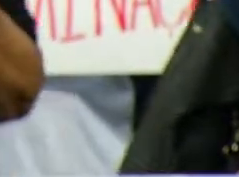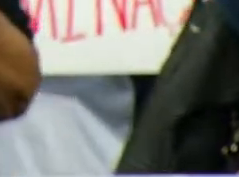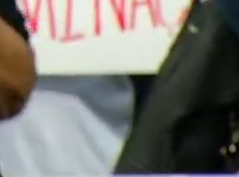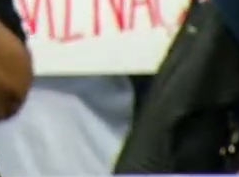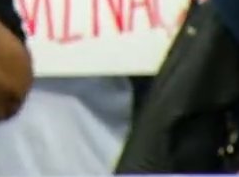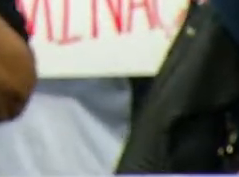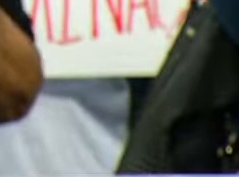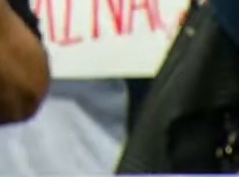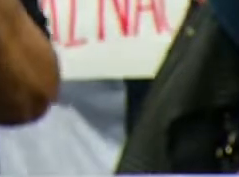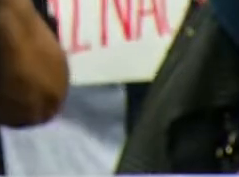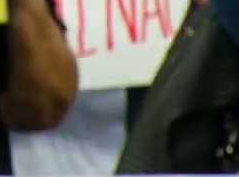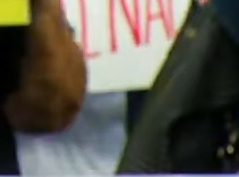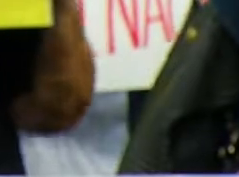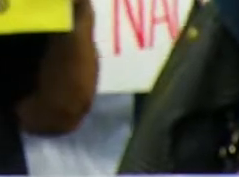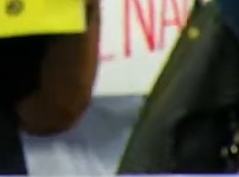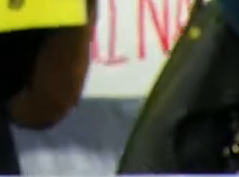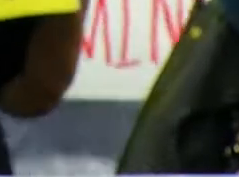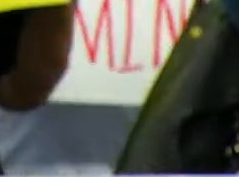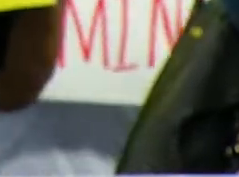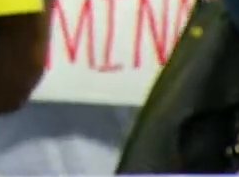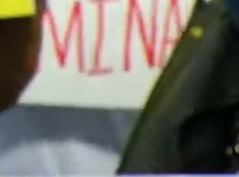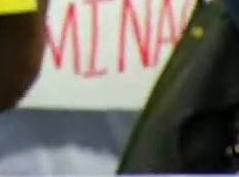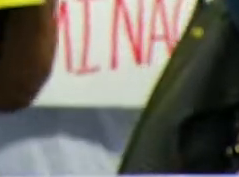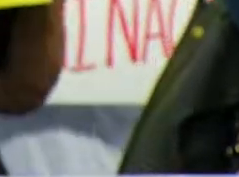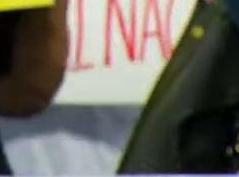profissionais. Agora, concurso público.